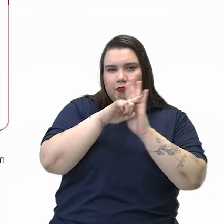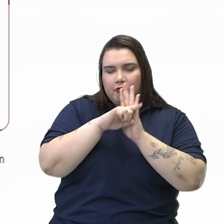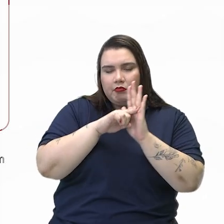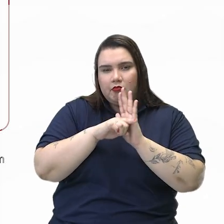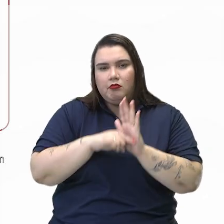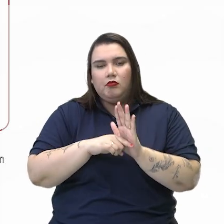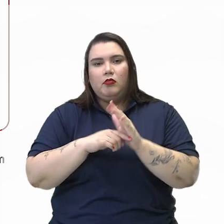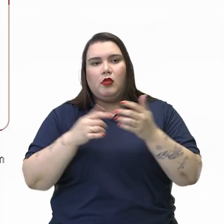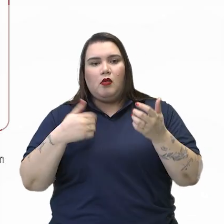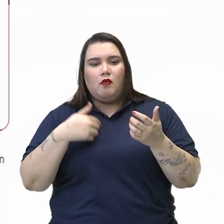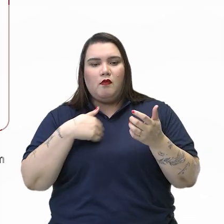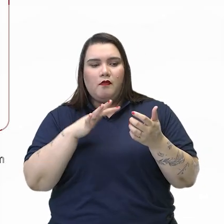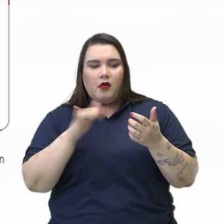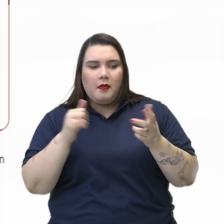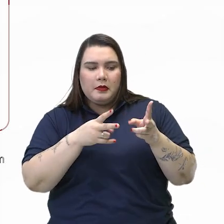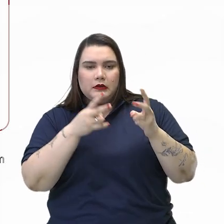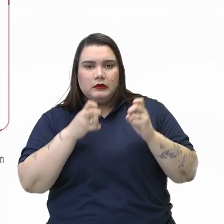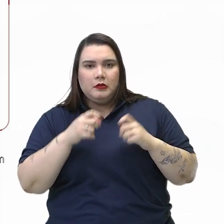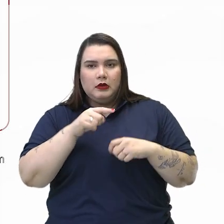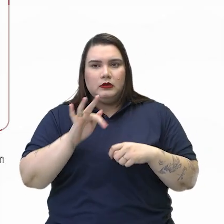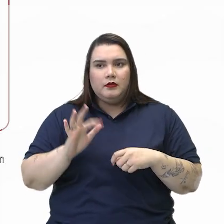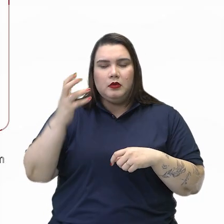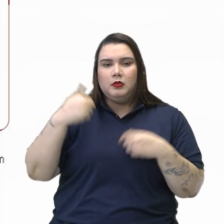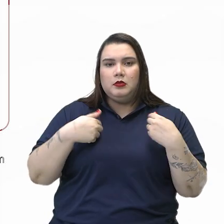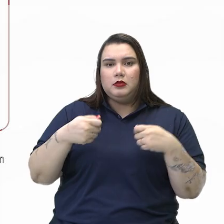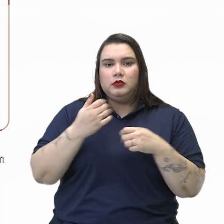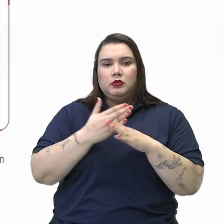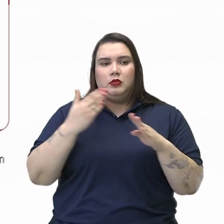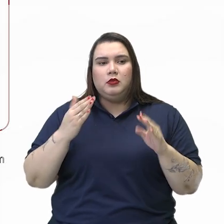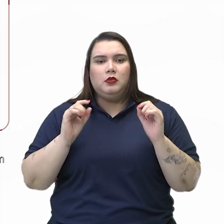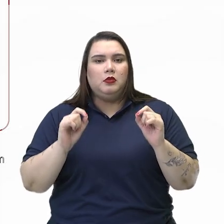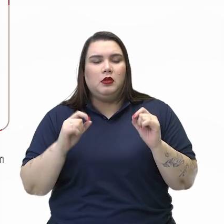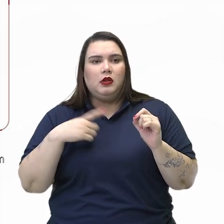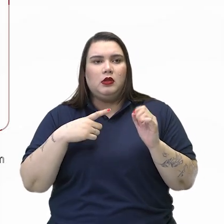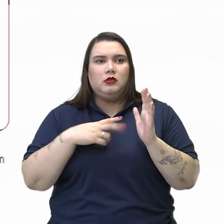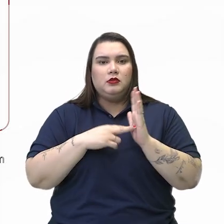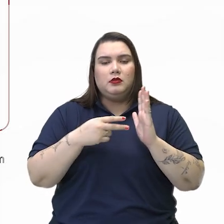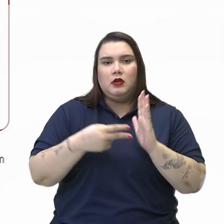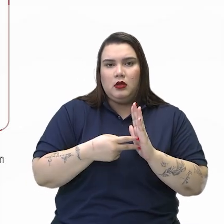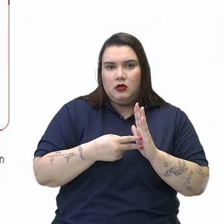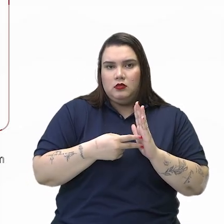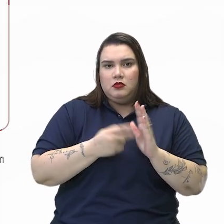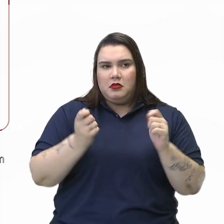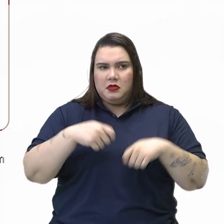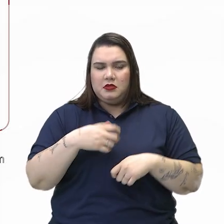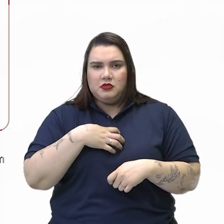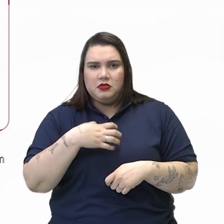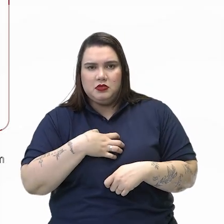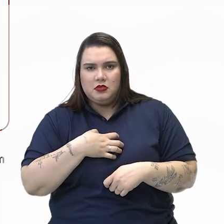investigador, onde eu vou olhar aquele fenômeno e eu tenho que descobrir o que faz sentido. Será que isso